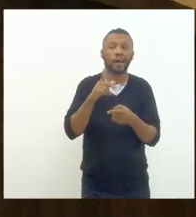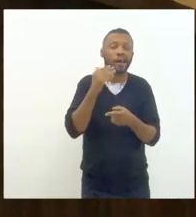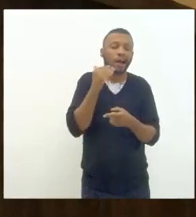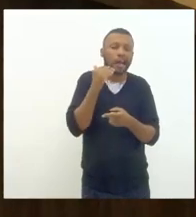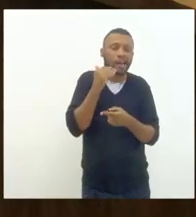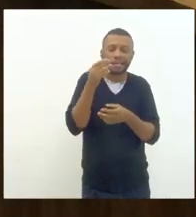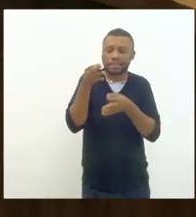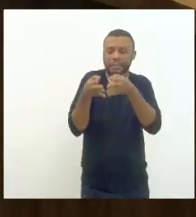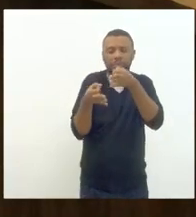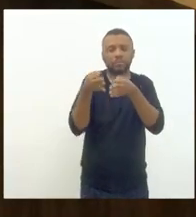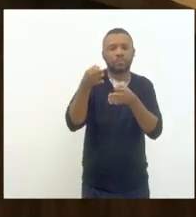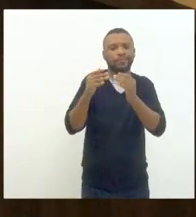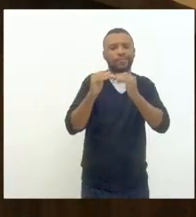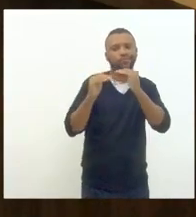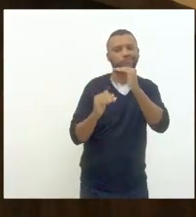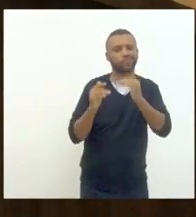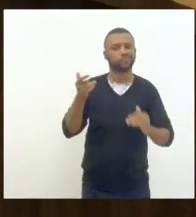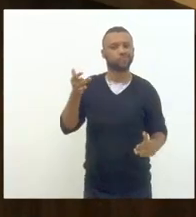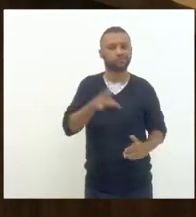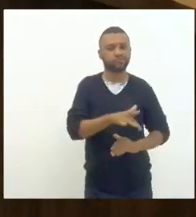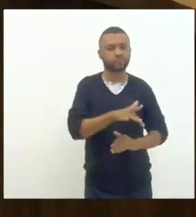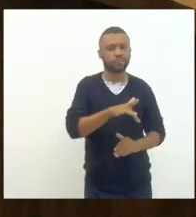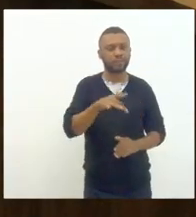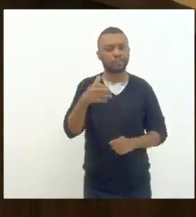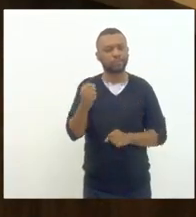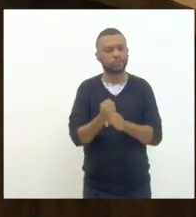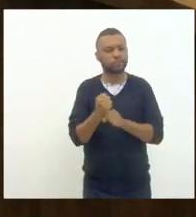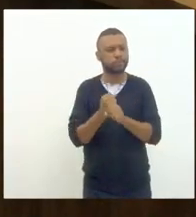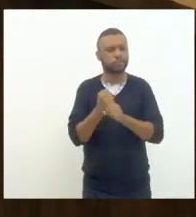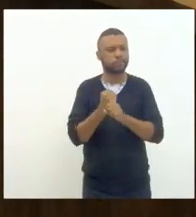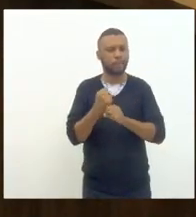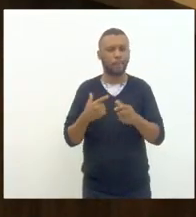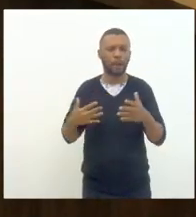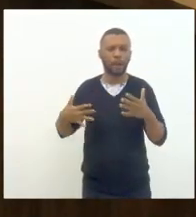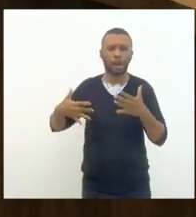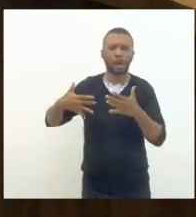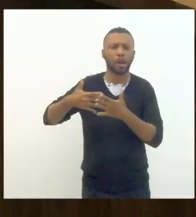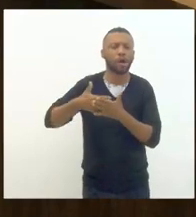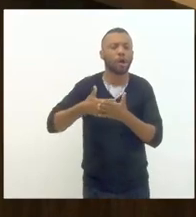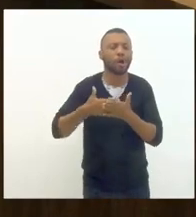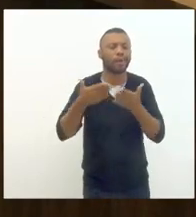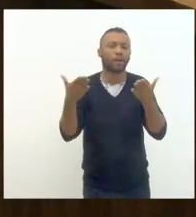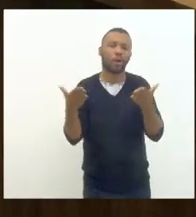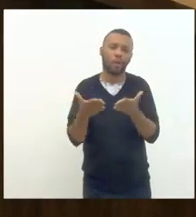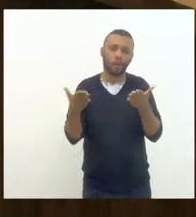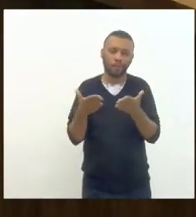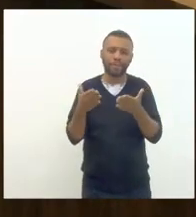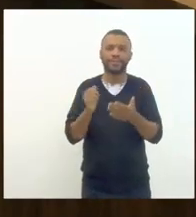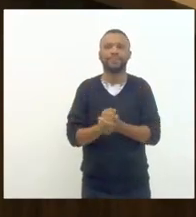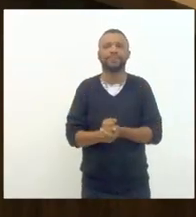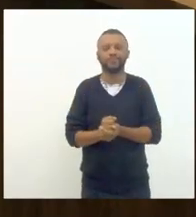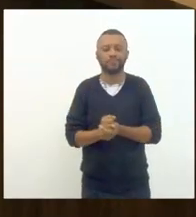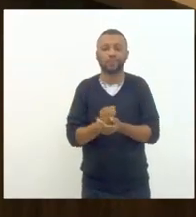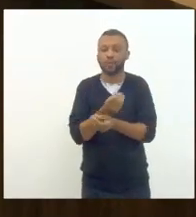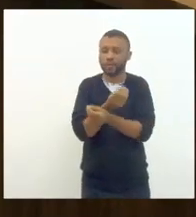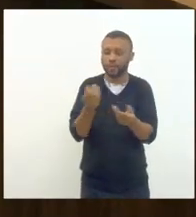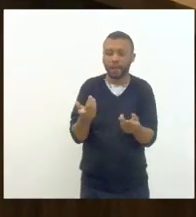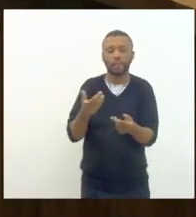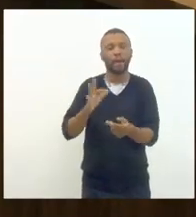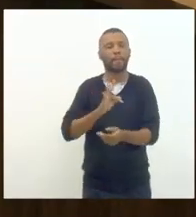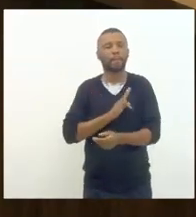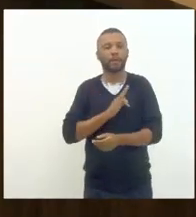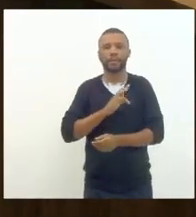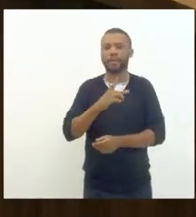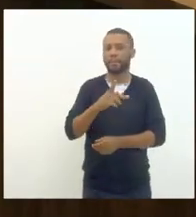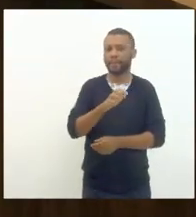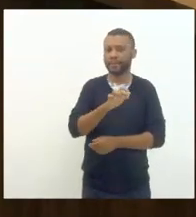né, que vinha sendo feita há décadas e que hoje aí dá para a Polícia Penal o